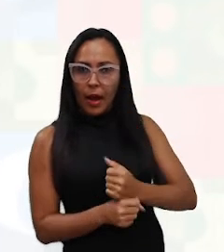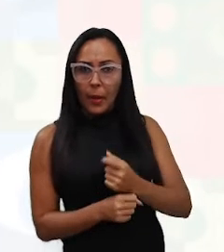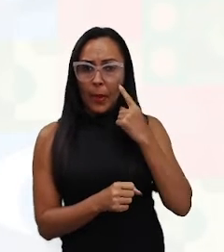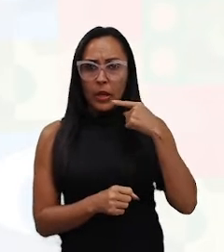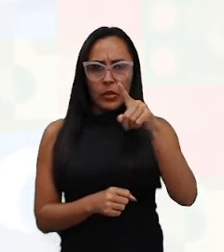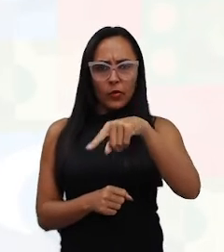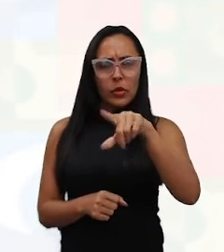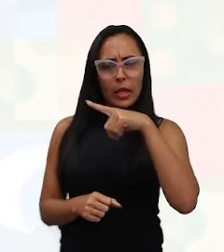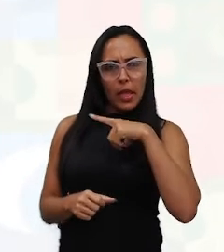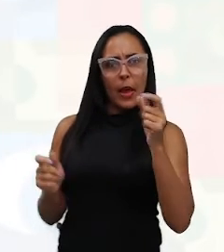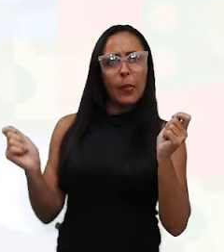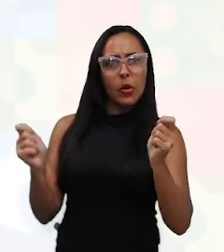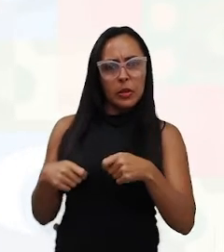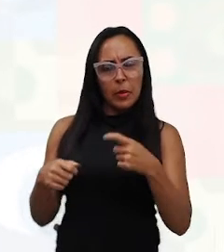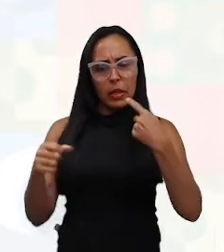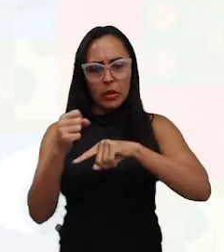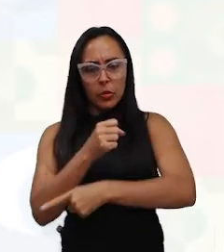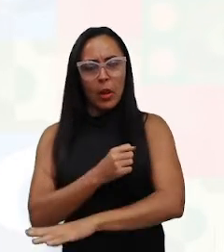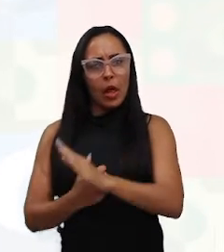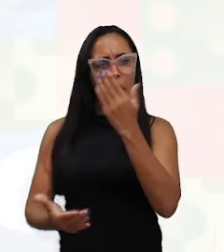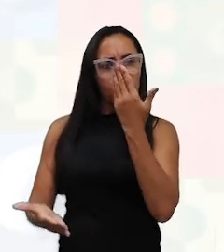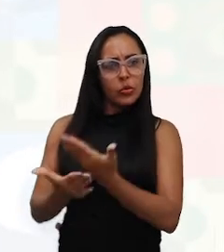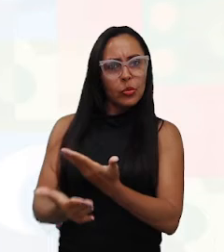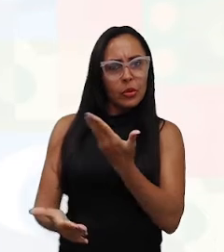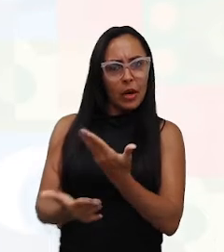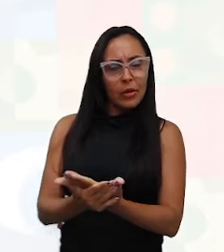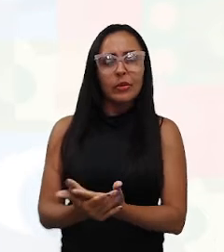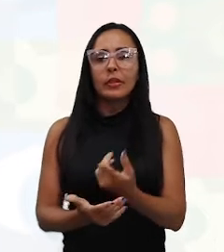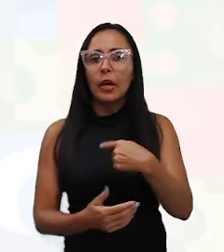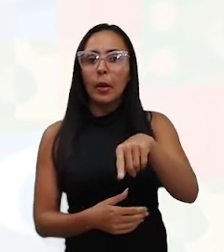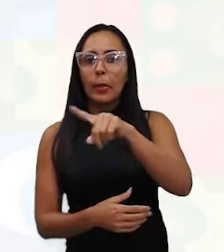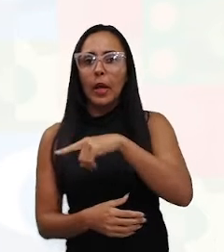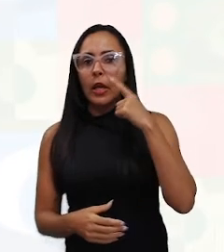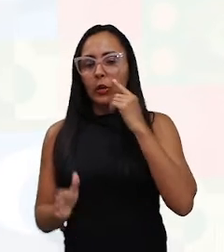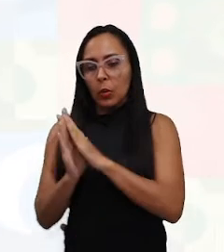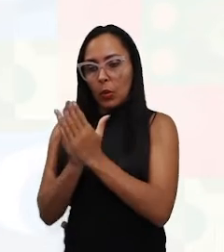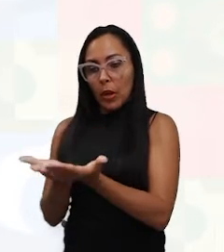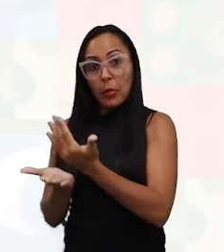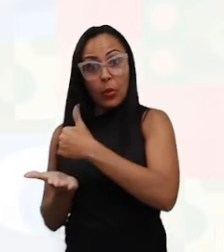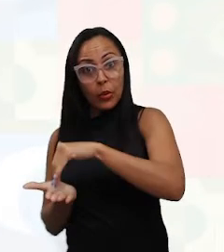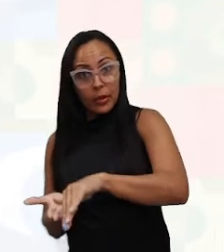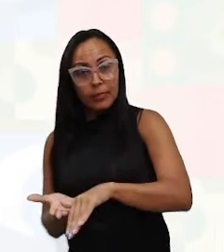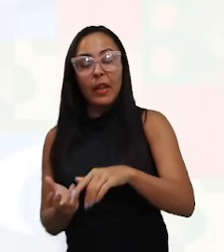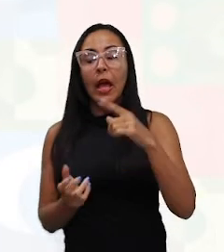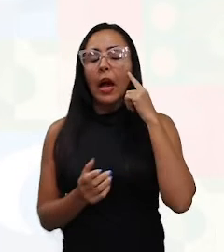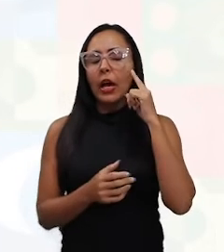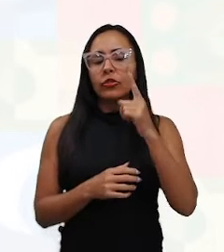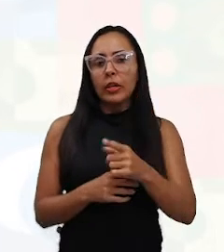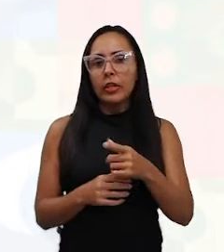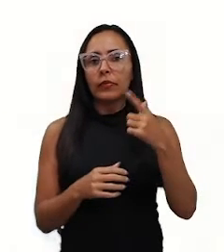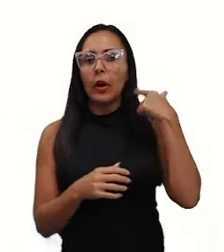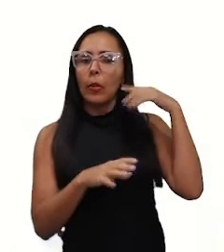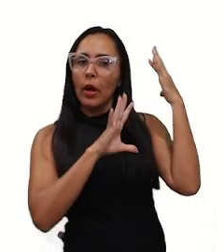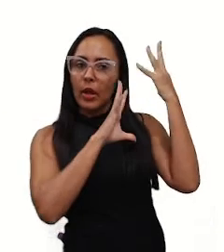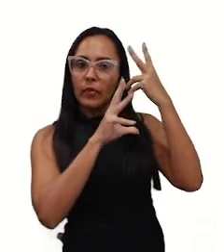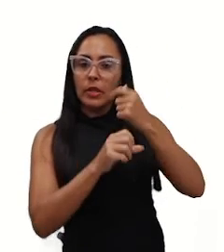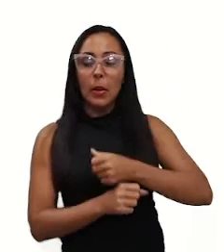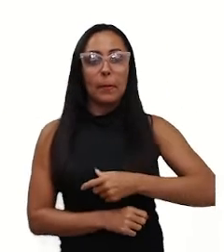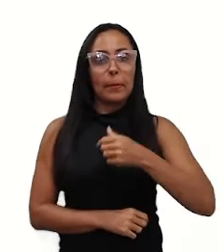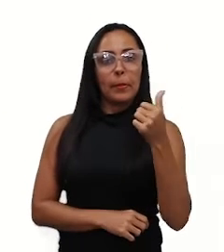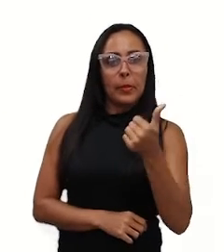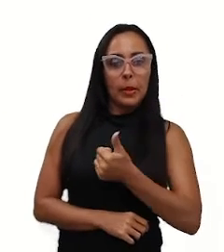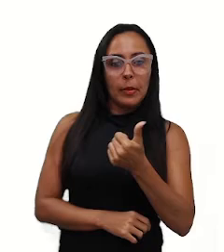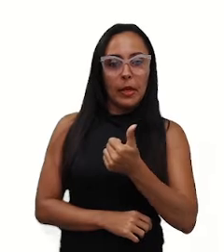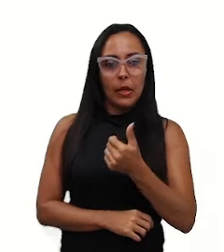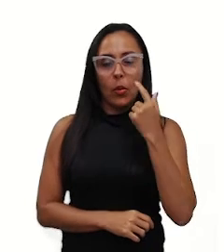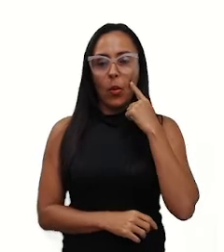a possibilidade de se aprofundar através do nosso e-book, mas só para a gente poder relembrar, primeiro a